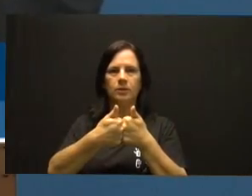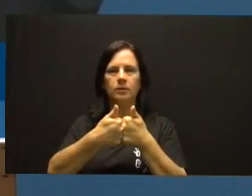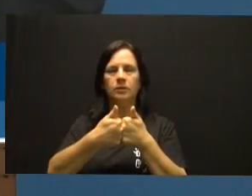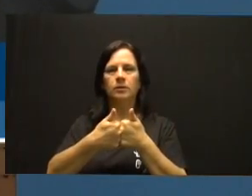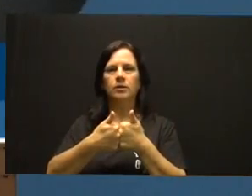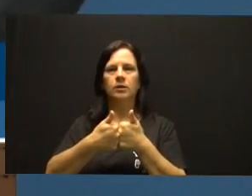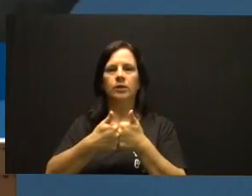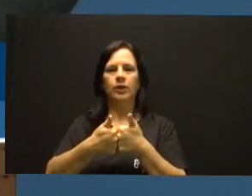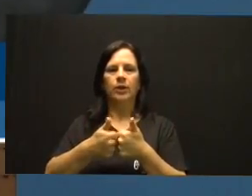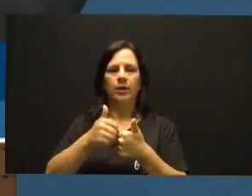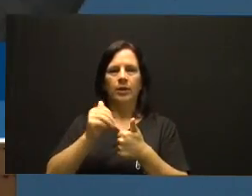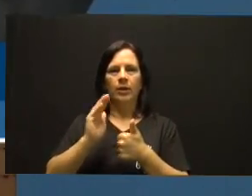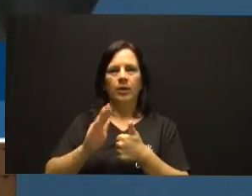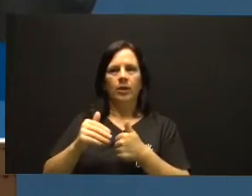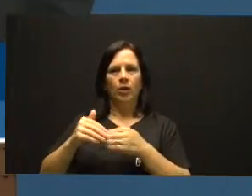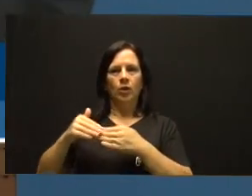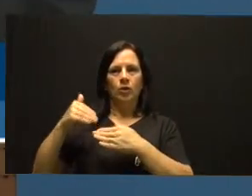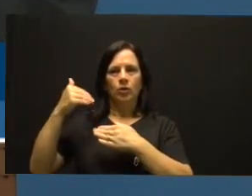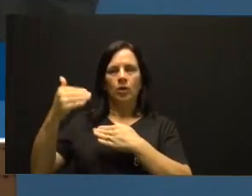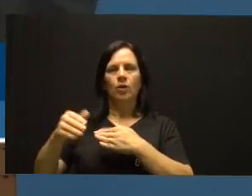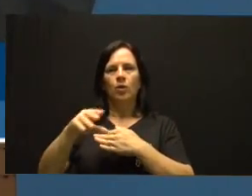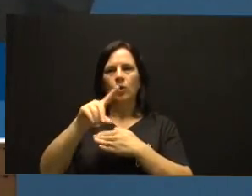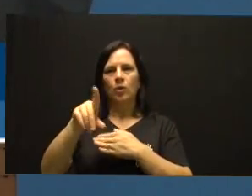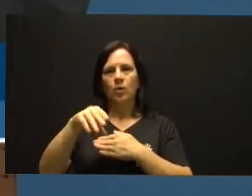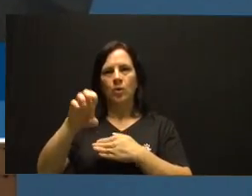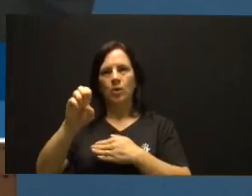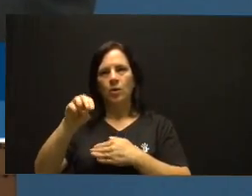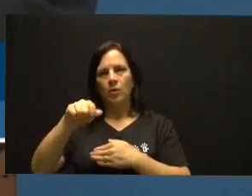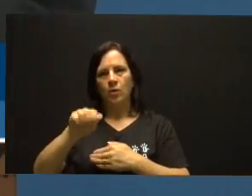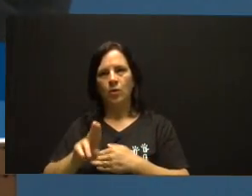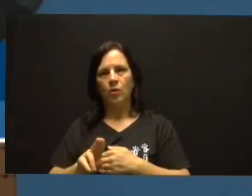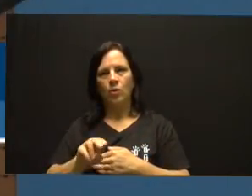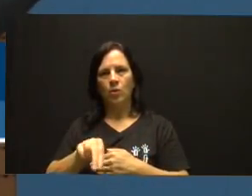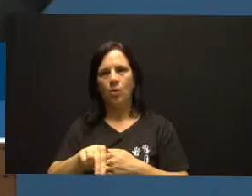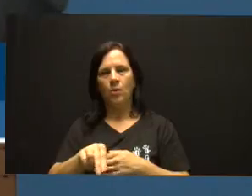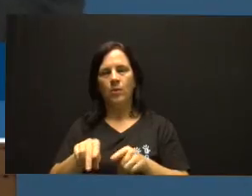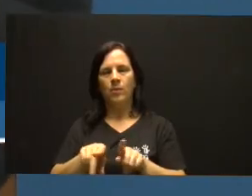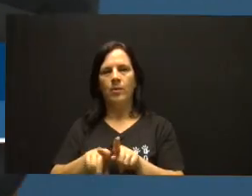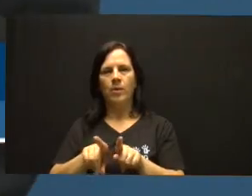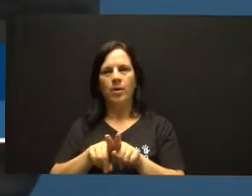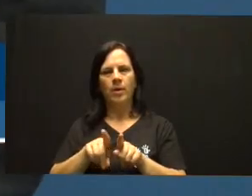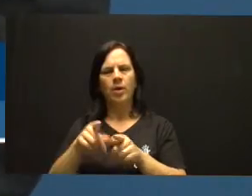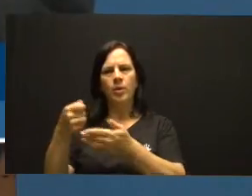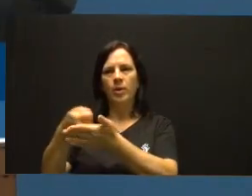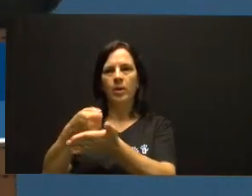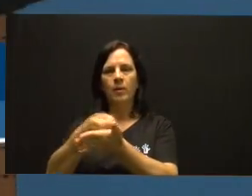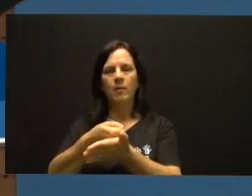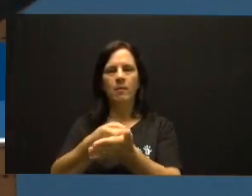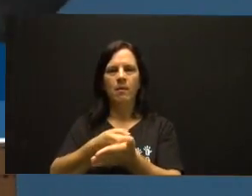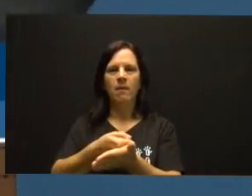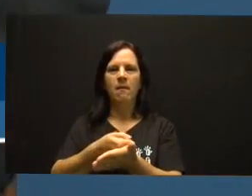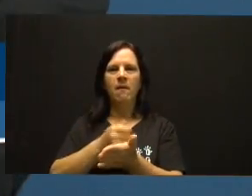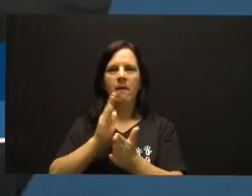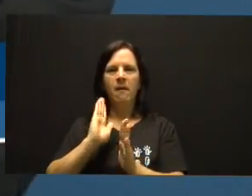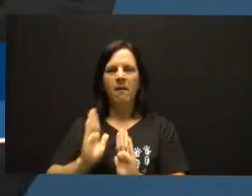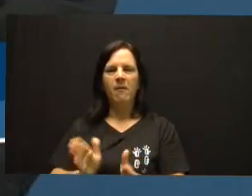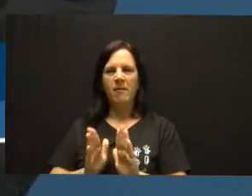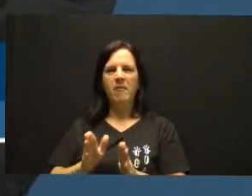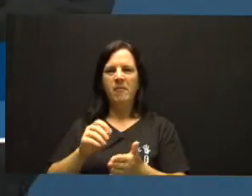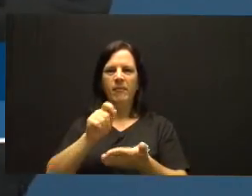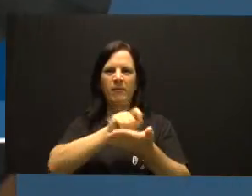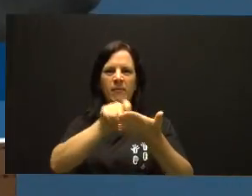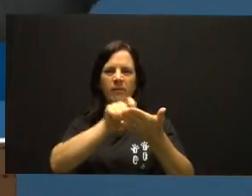anexo ao qual Vossa Excelência, que é nos fundos do Zenon. Estava indo, vereador, porque nós estávamos cobrando, por quê? Porque já tinha-se o período da